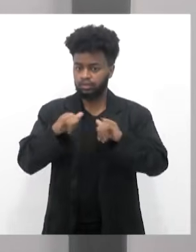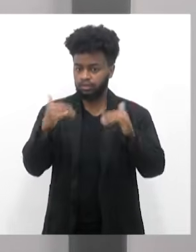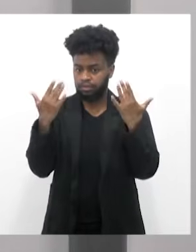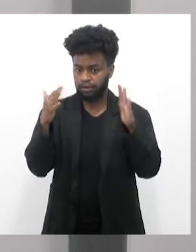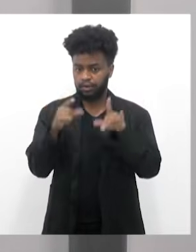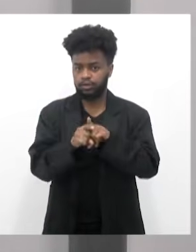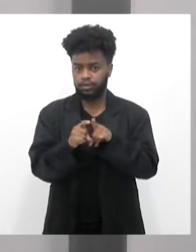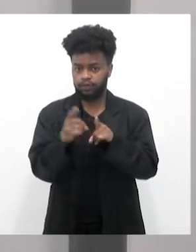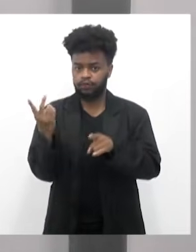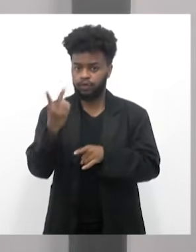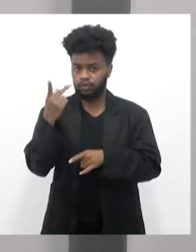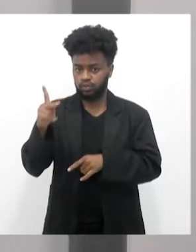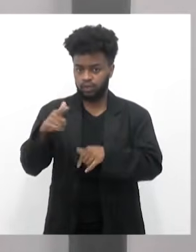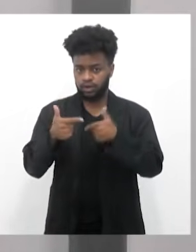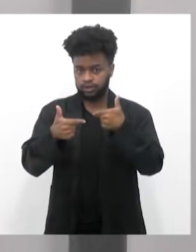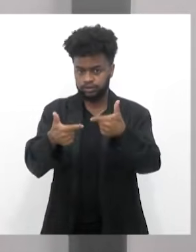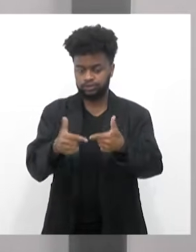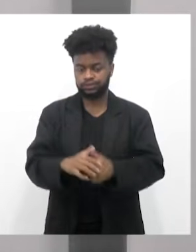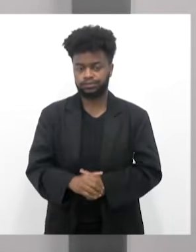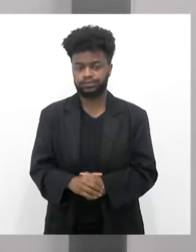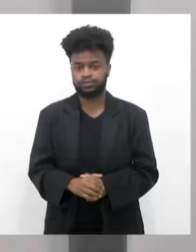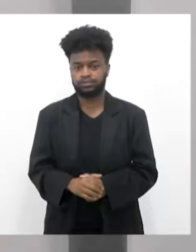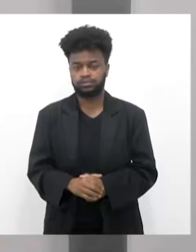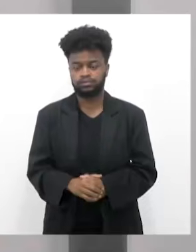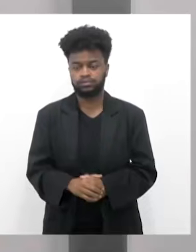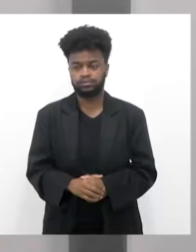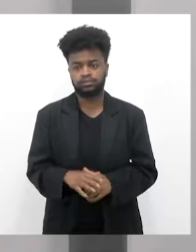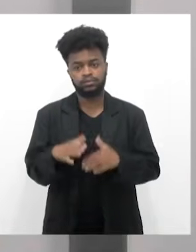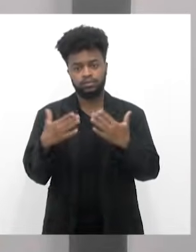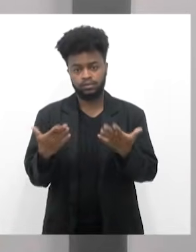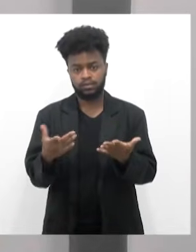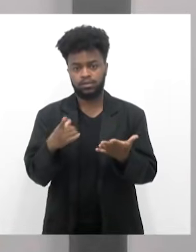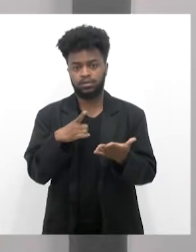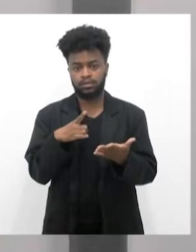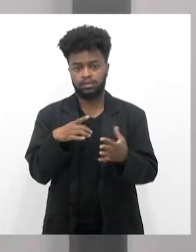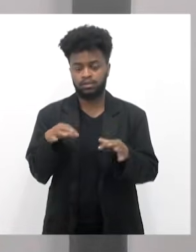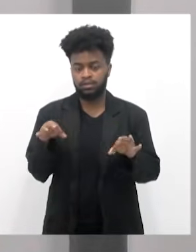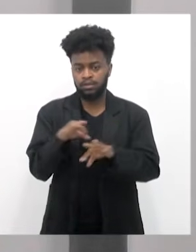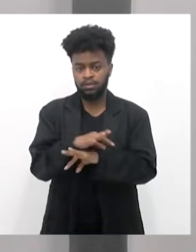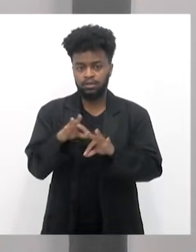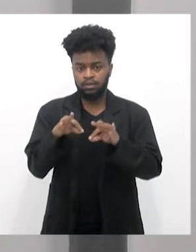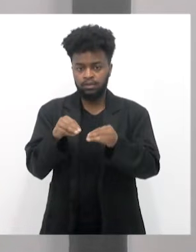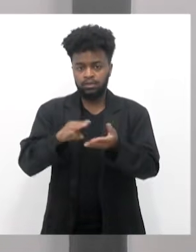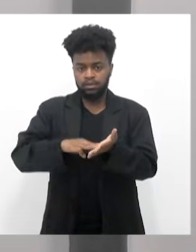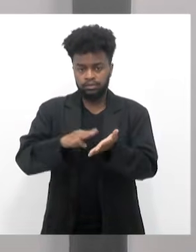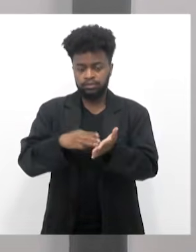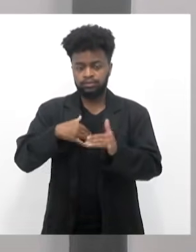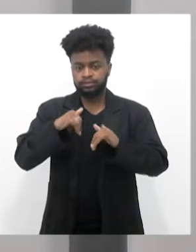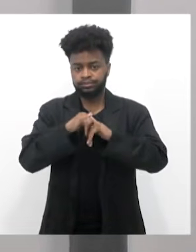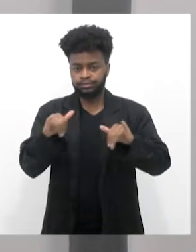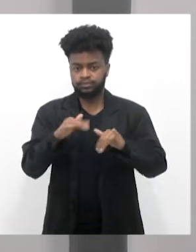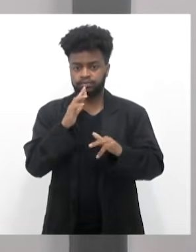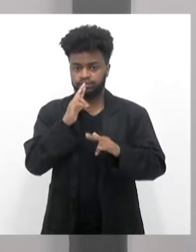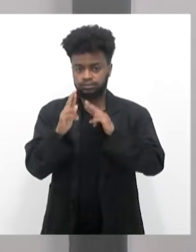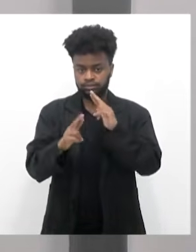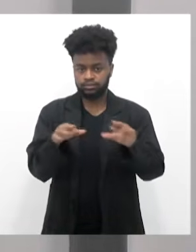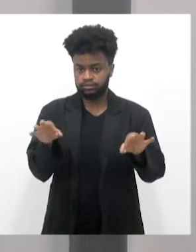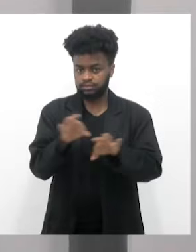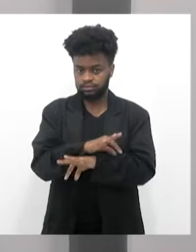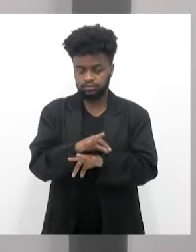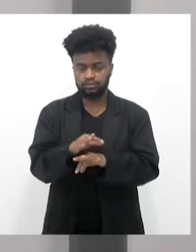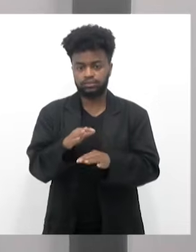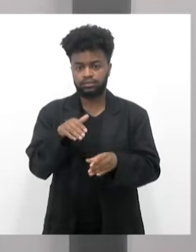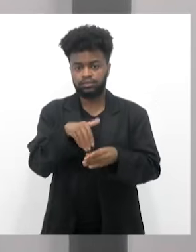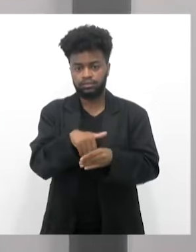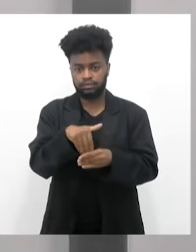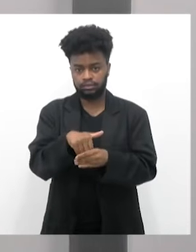reconhecer a atuação de Vossa Excelência. Portanto, temos o quórum completo. Proclamo o resultado. Encerrado o processo de